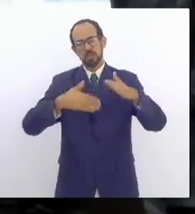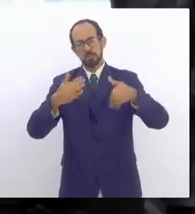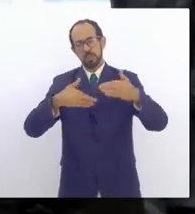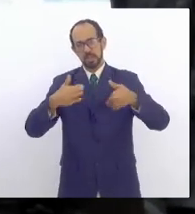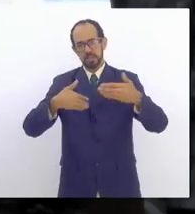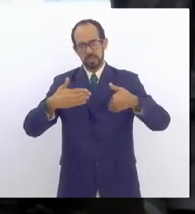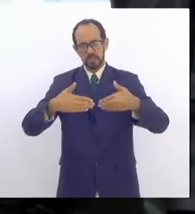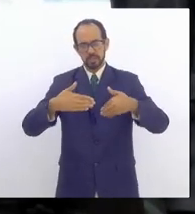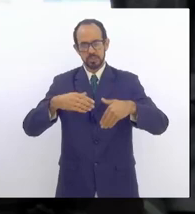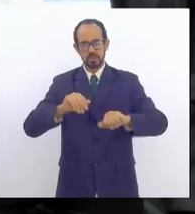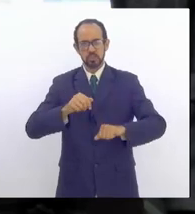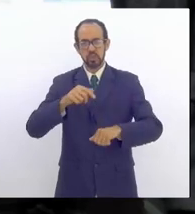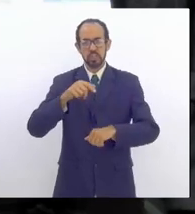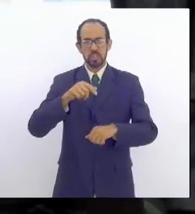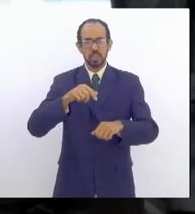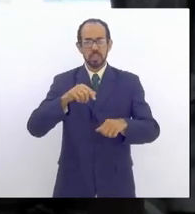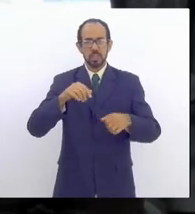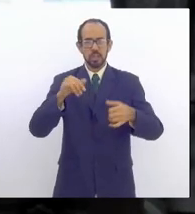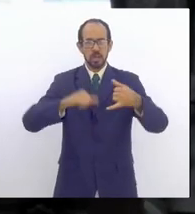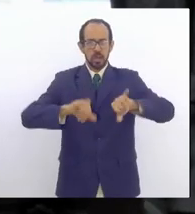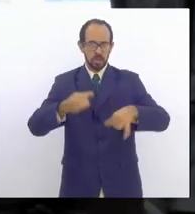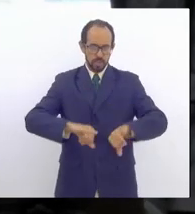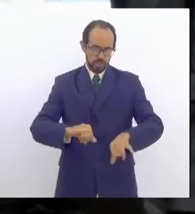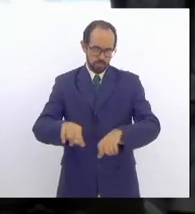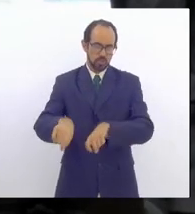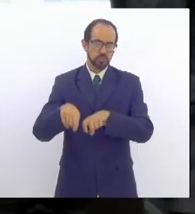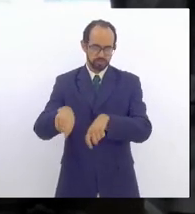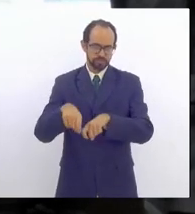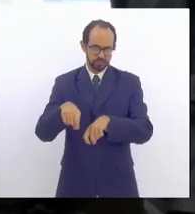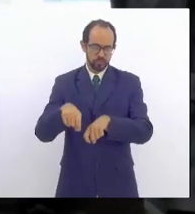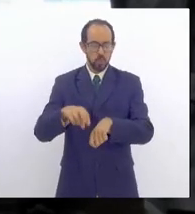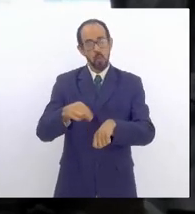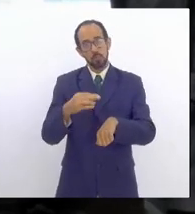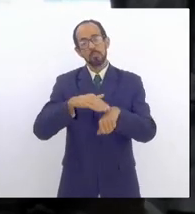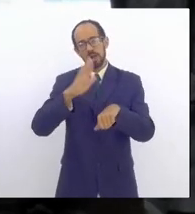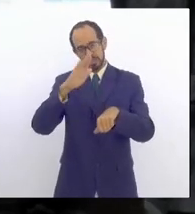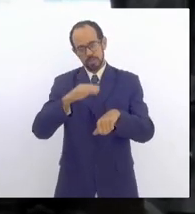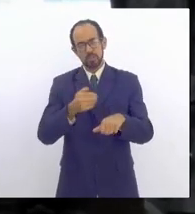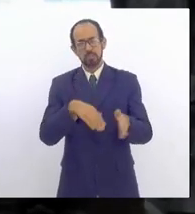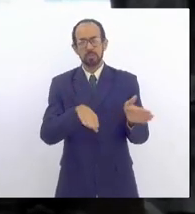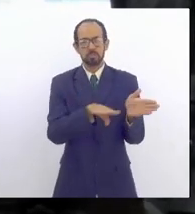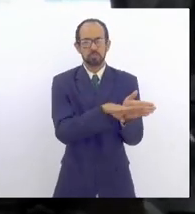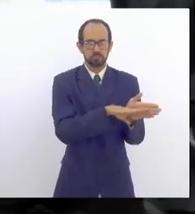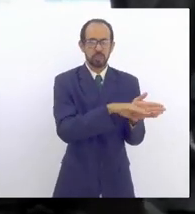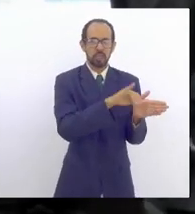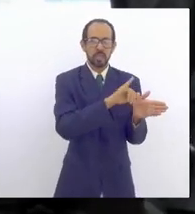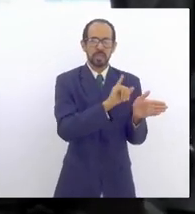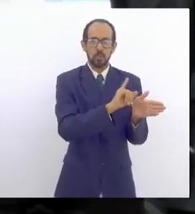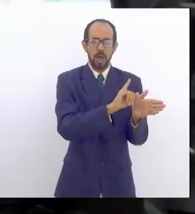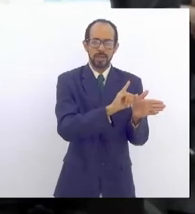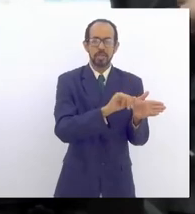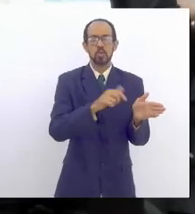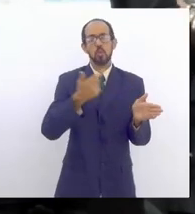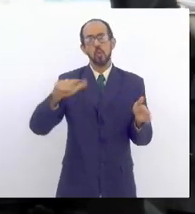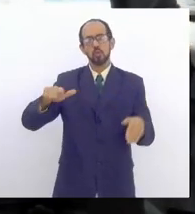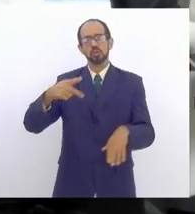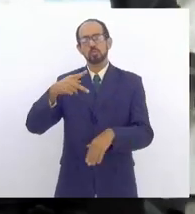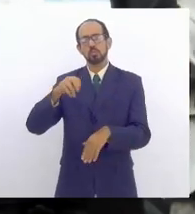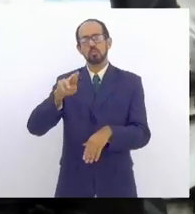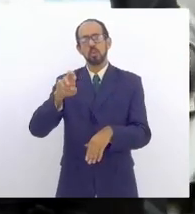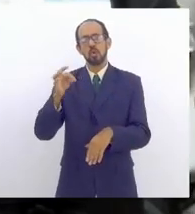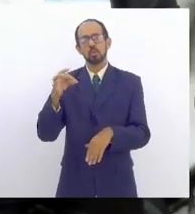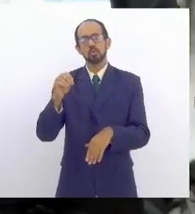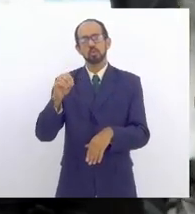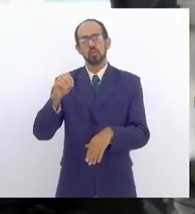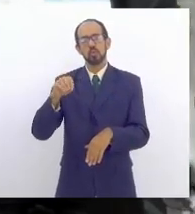Estado, uma próxima a Itaguaí e a outra no Porto do Açu. Isso colocará o Rio, embora seja um